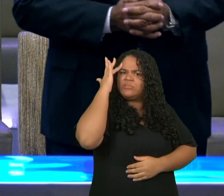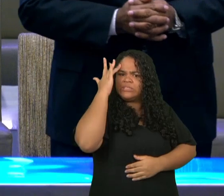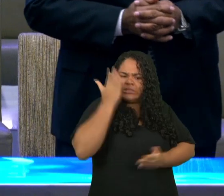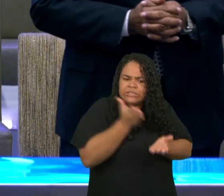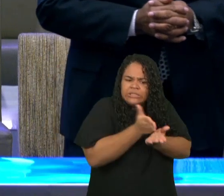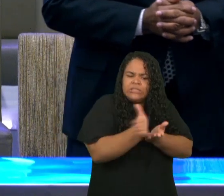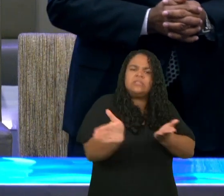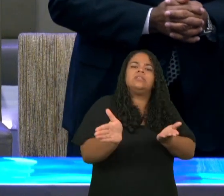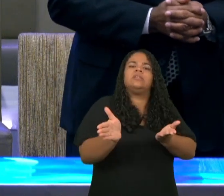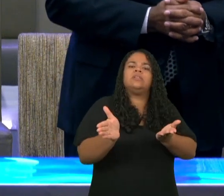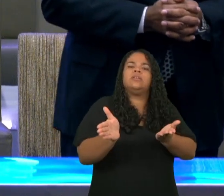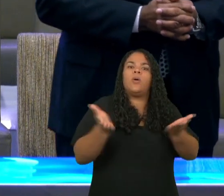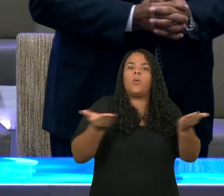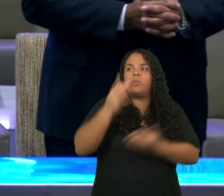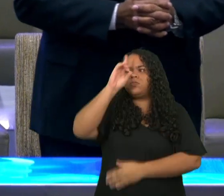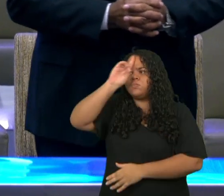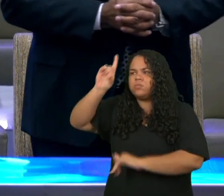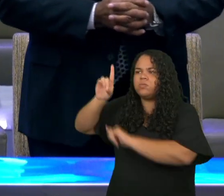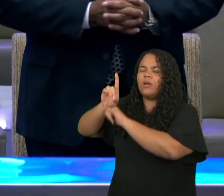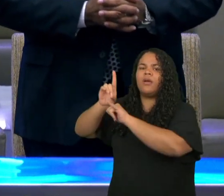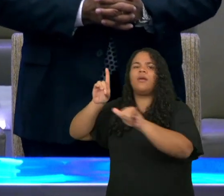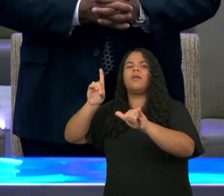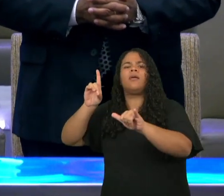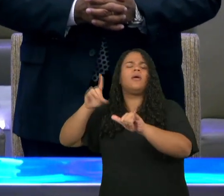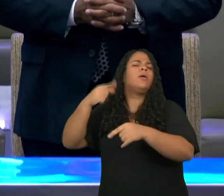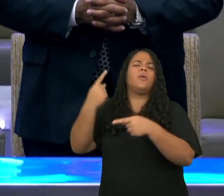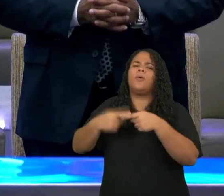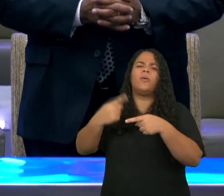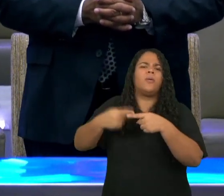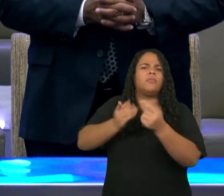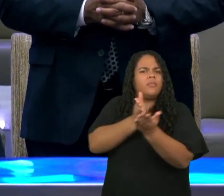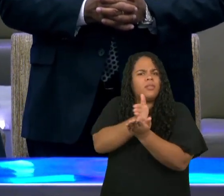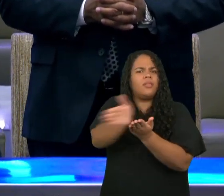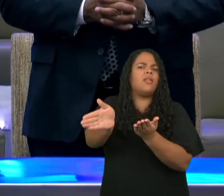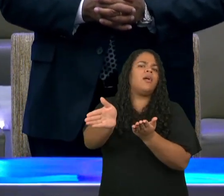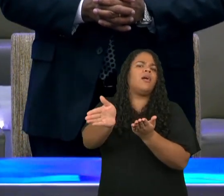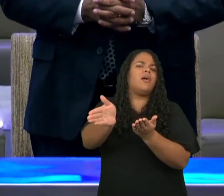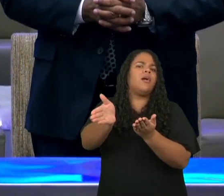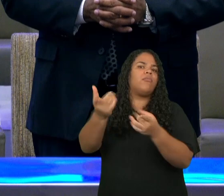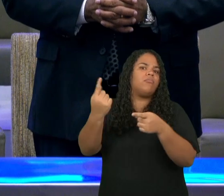você saiu porque o seu amor diminuiu, esfriou.